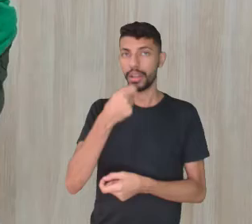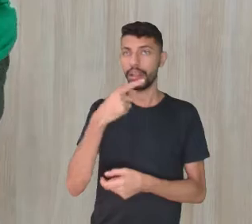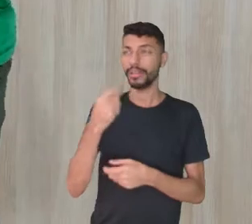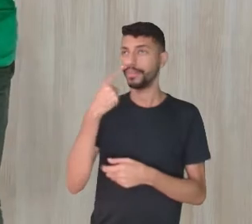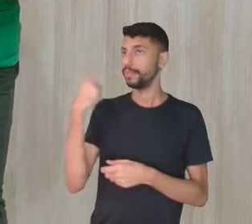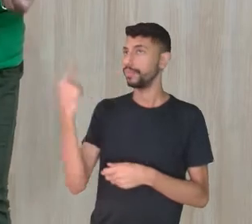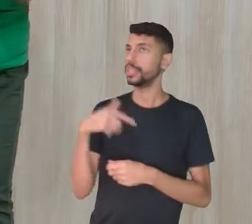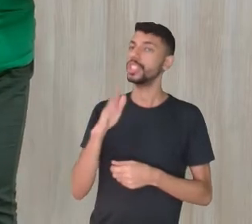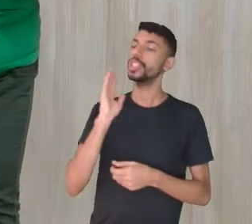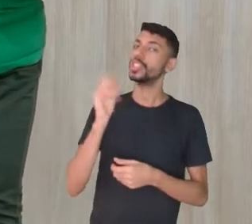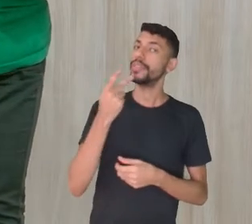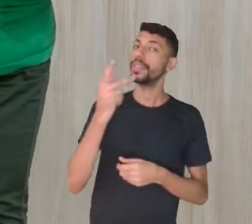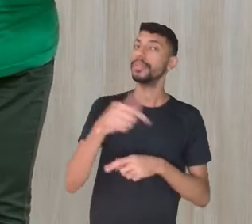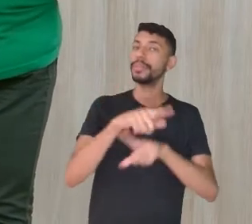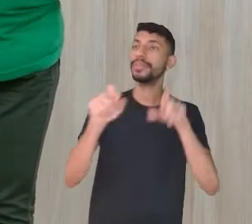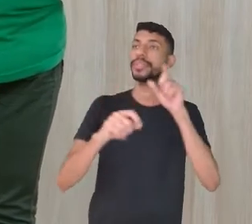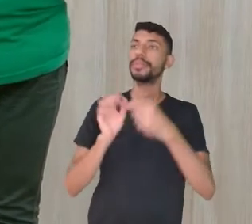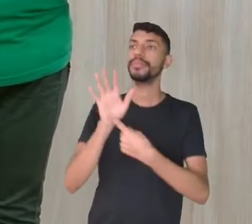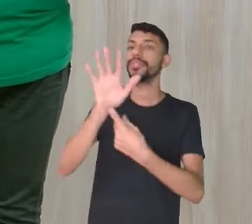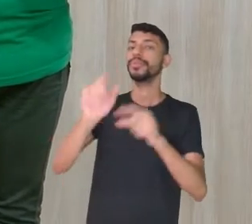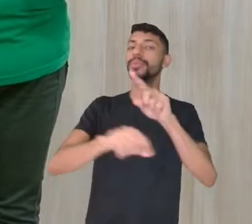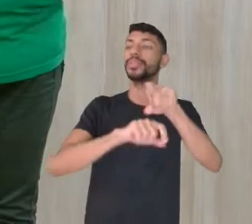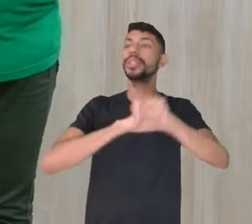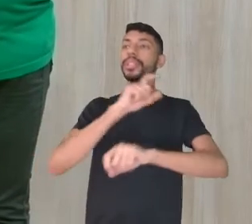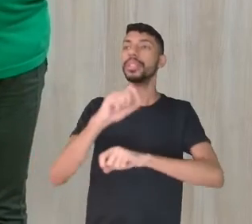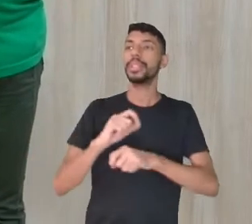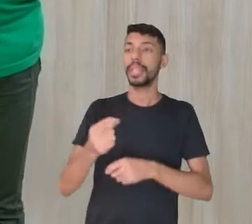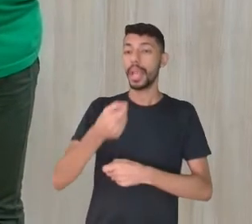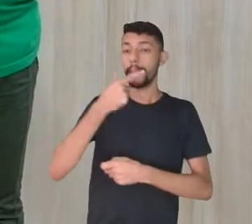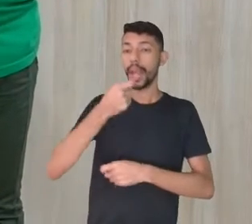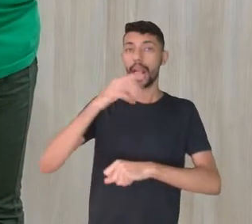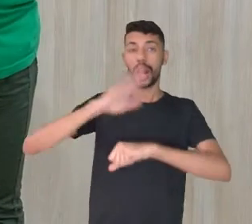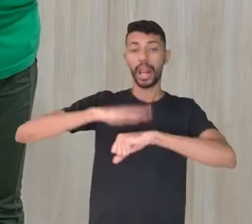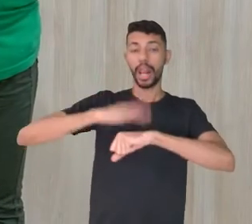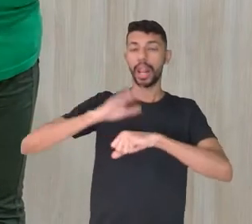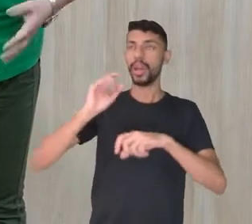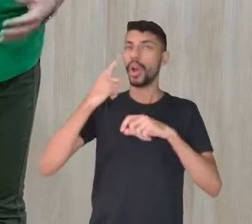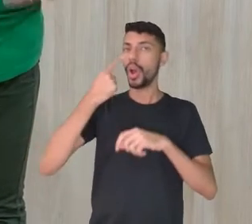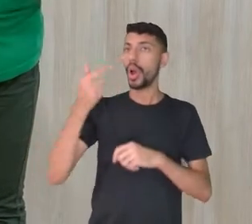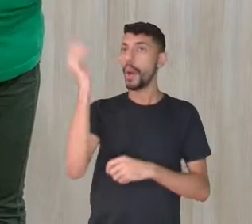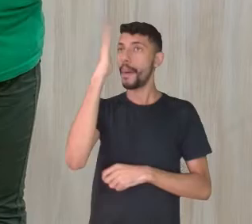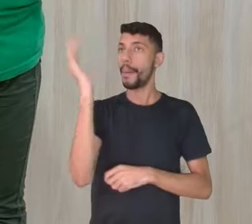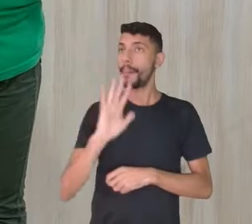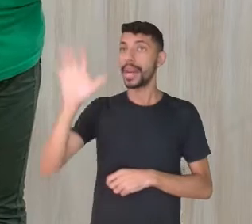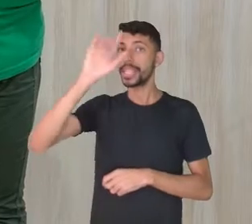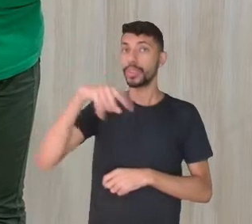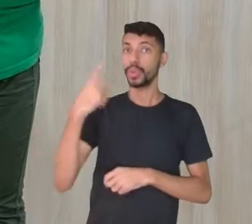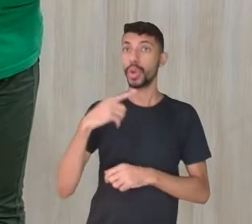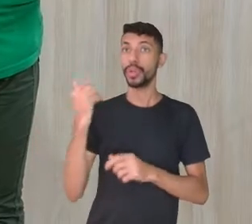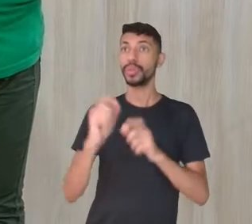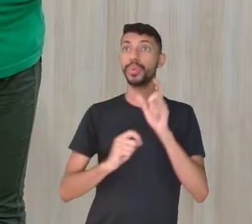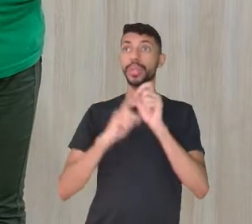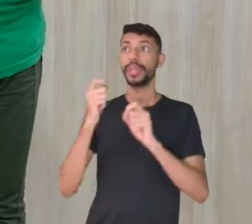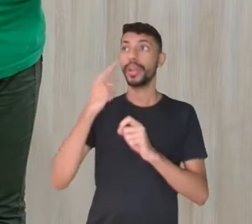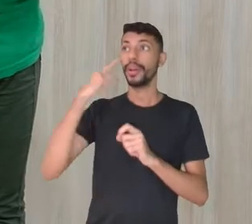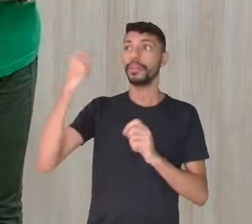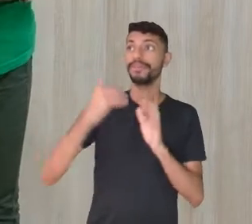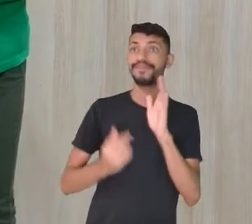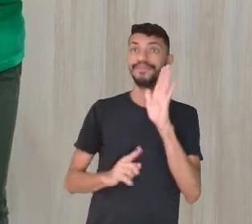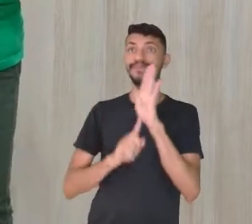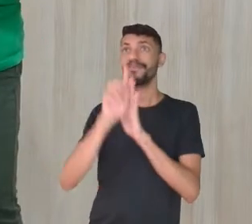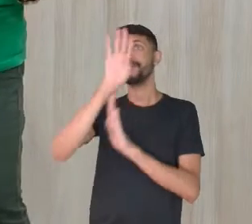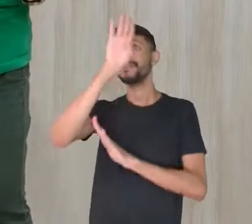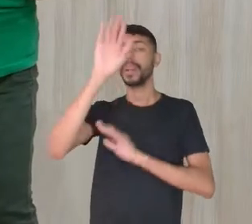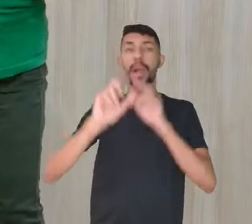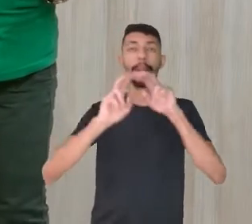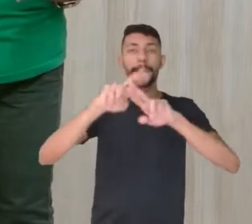a automedicação, o Brasil, nós estamos aí, olha, lá em cima, porque muitas pessoas que têm o hábito de